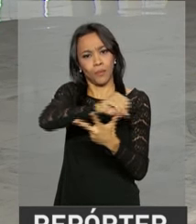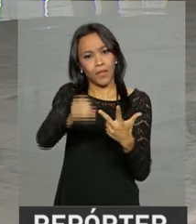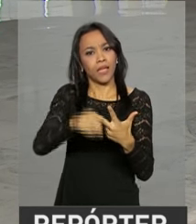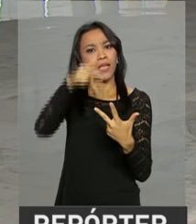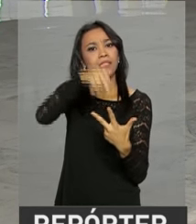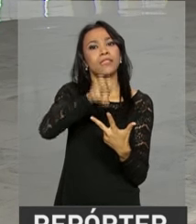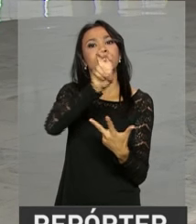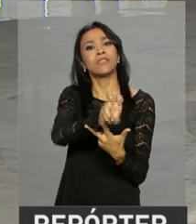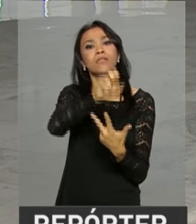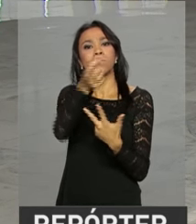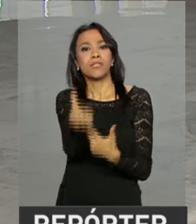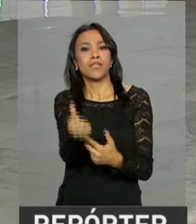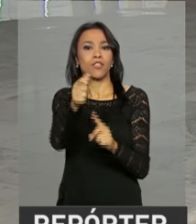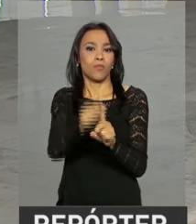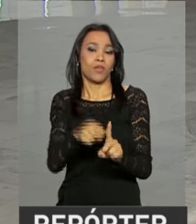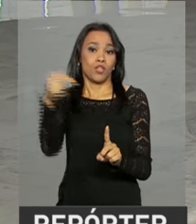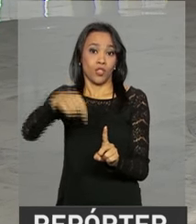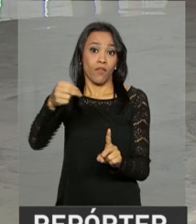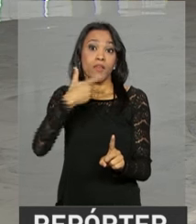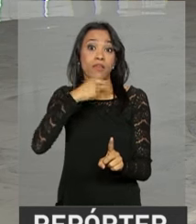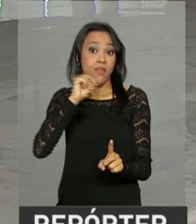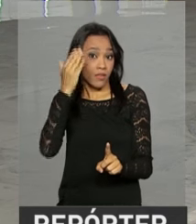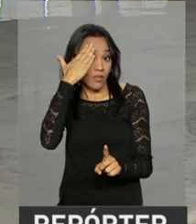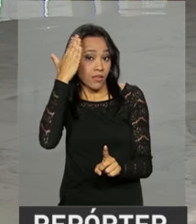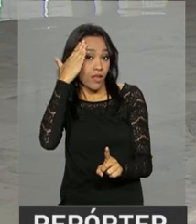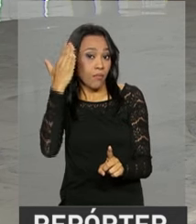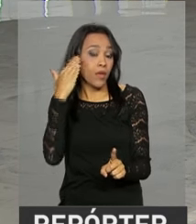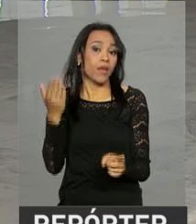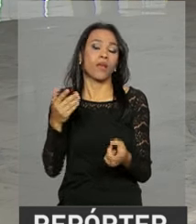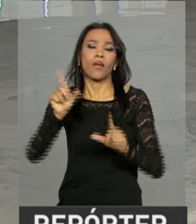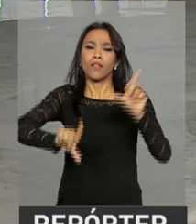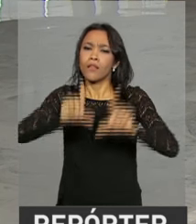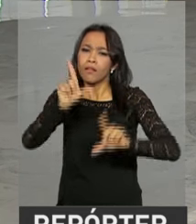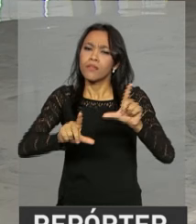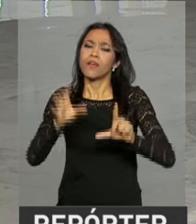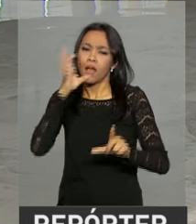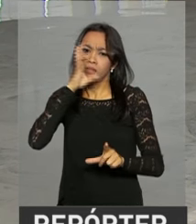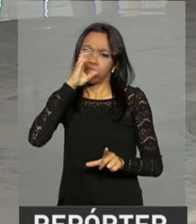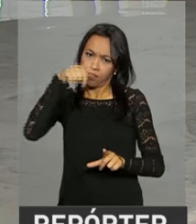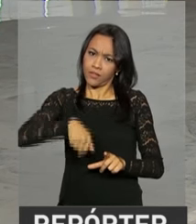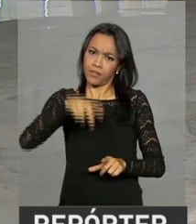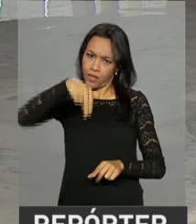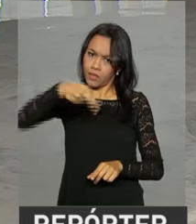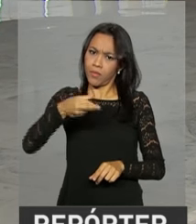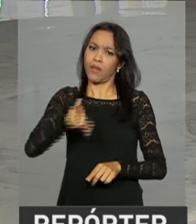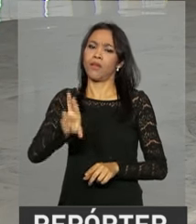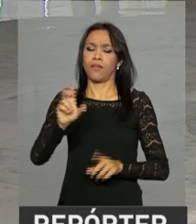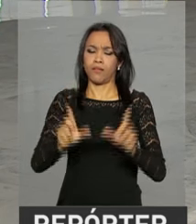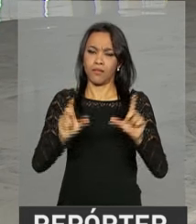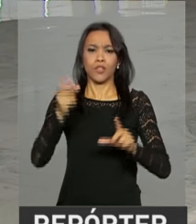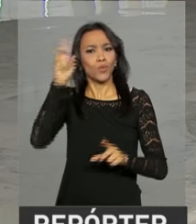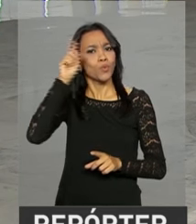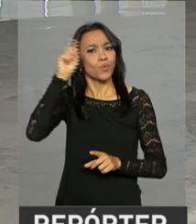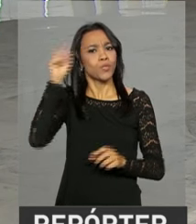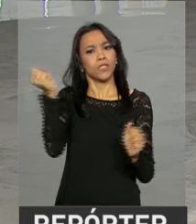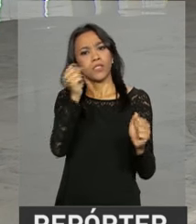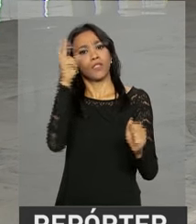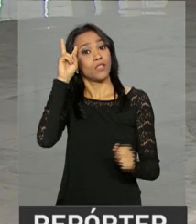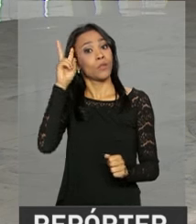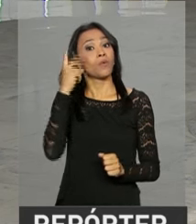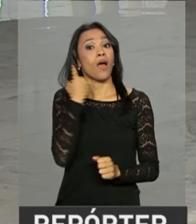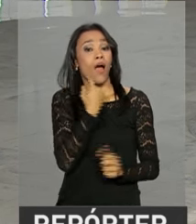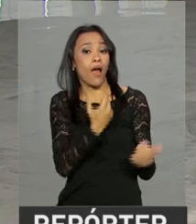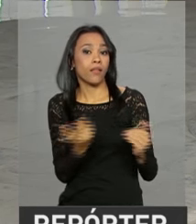novembro e lembrando também que quem quiser acompanhar o programa Hora do Enem pode acompanhar aqui mesmo pela TVN br todos os dias de